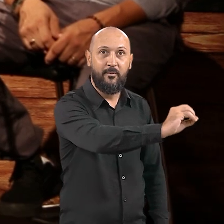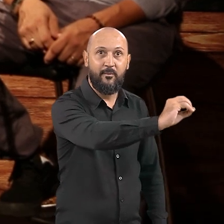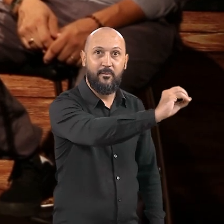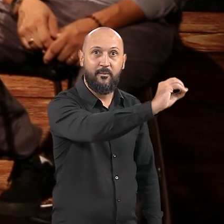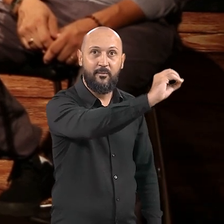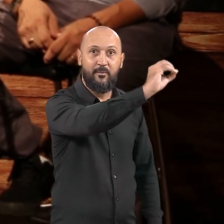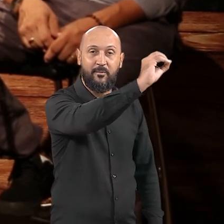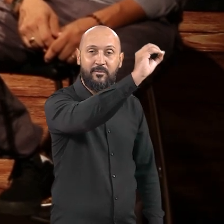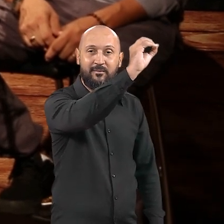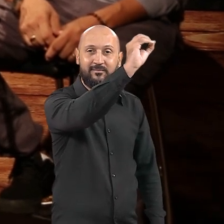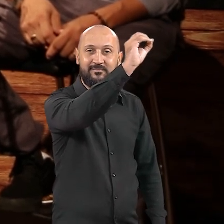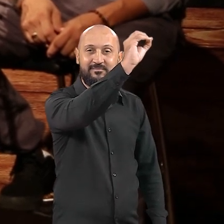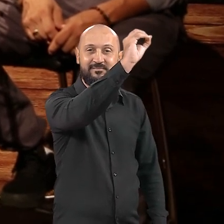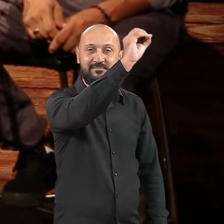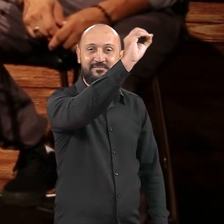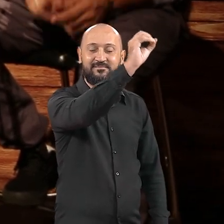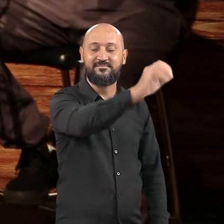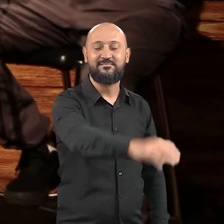Nasceu.